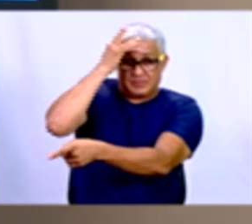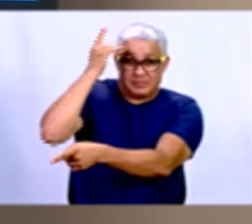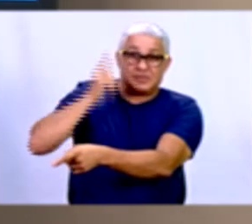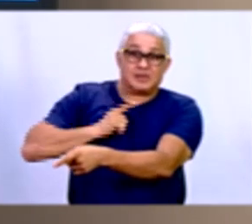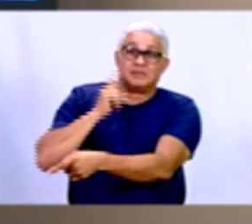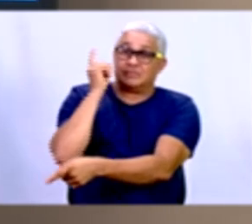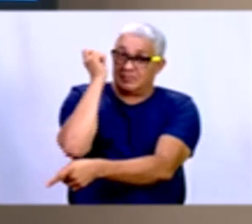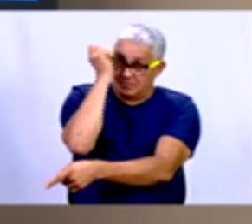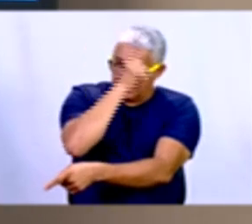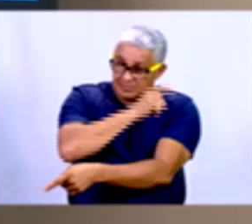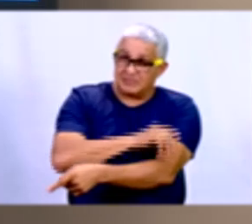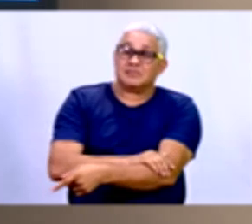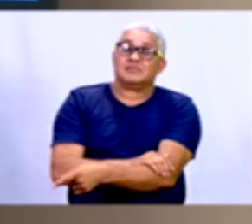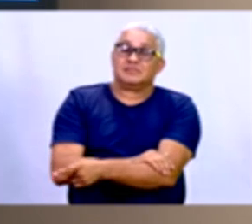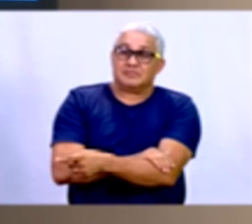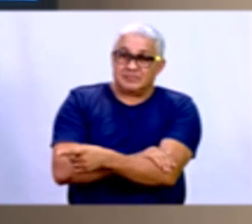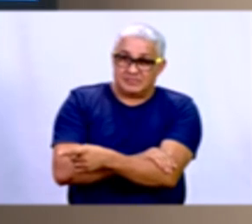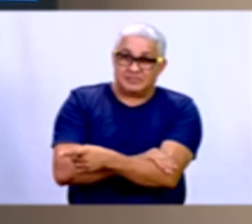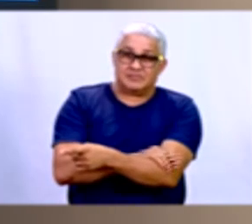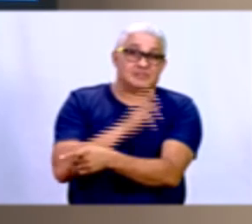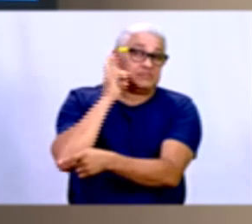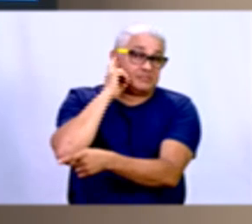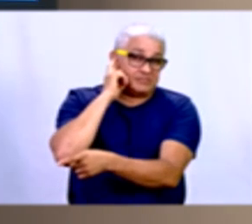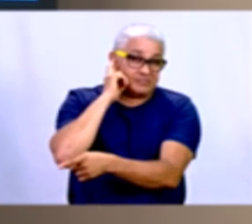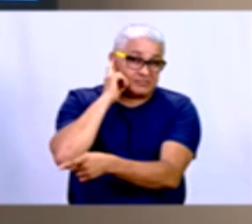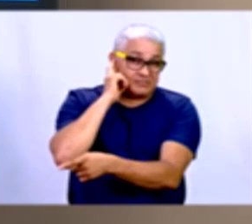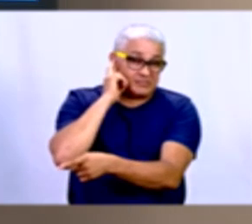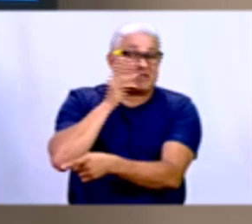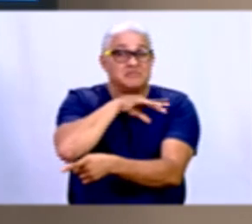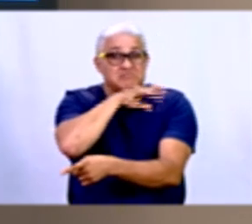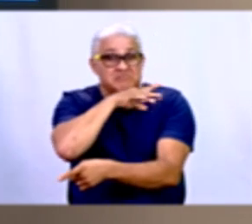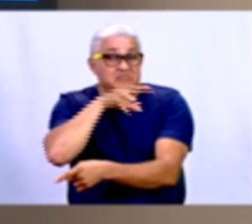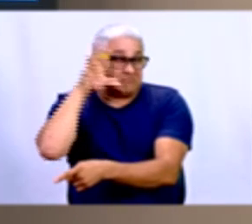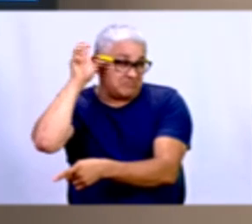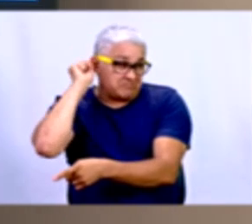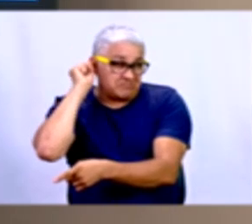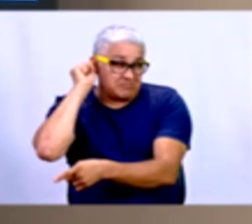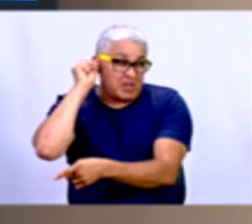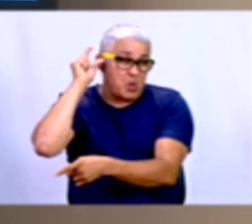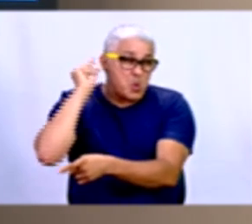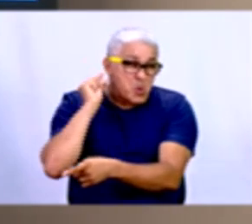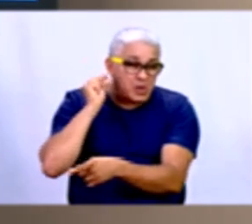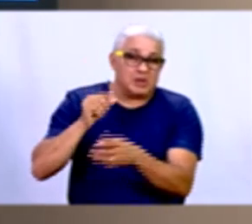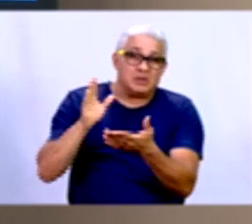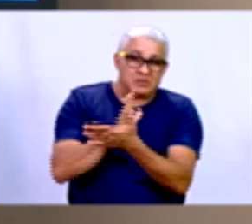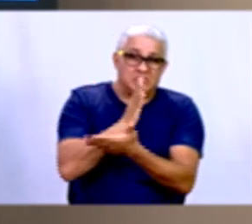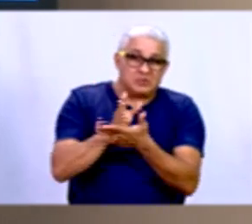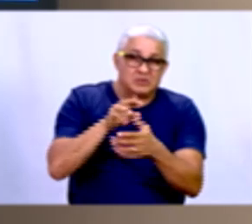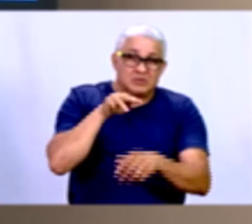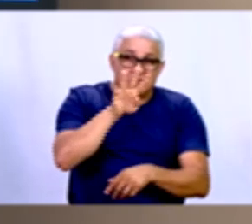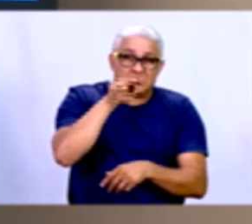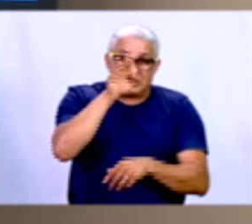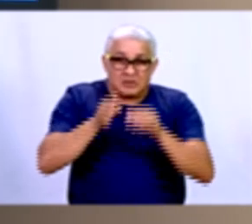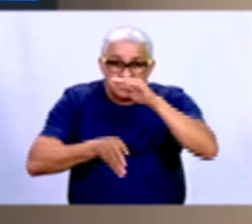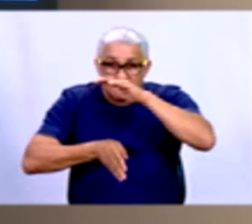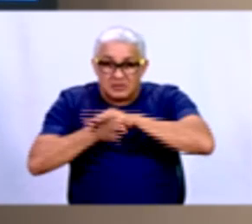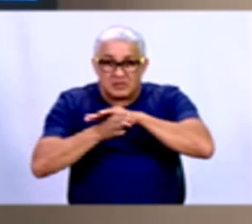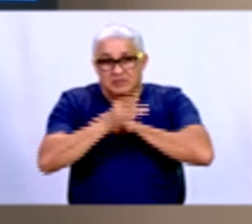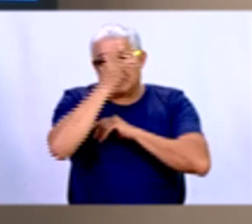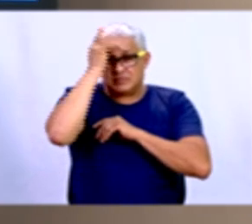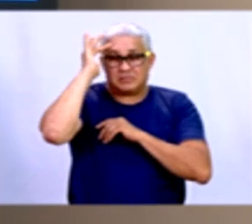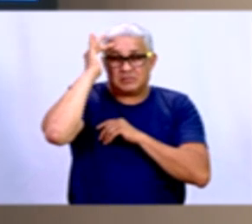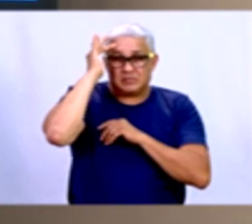não estariam ouvindo direito, né? Tem muitos sites que a gente entra e que para pessoas que